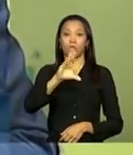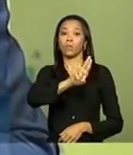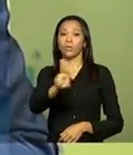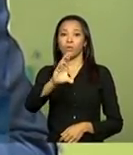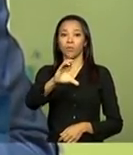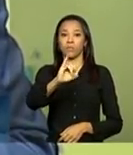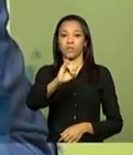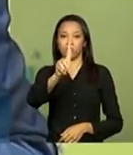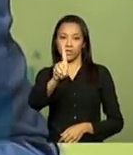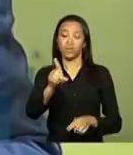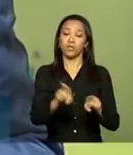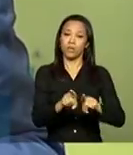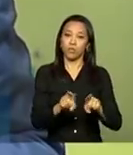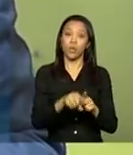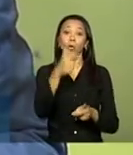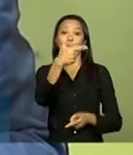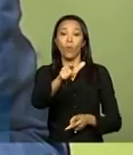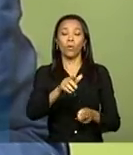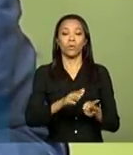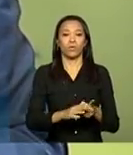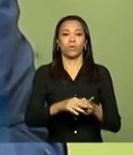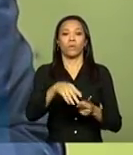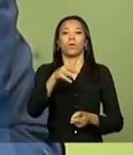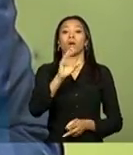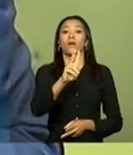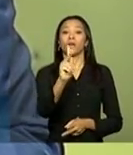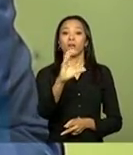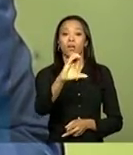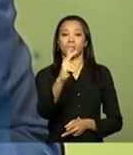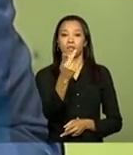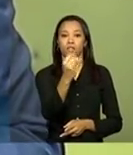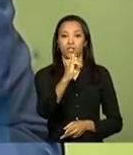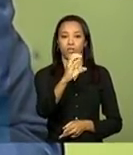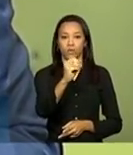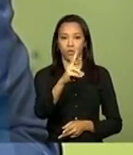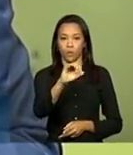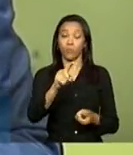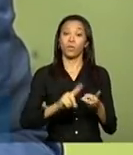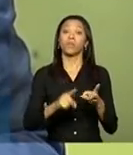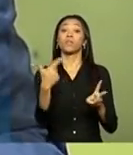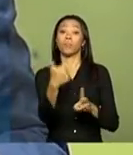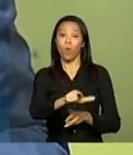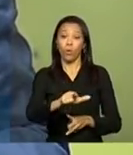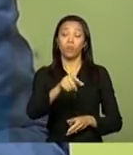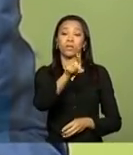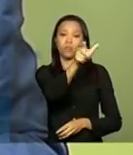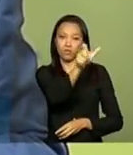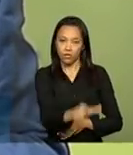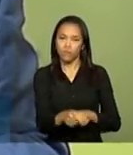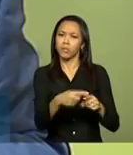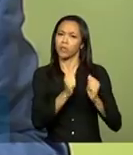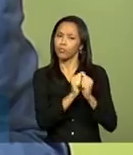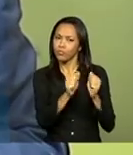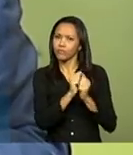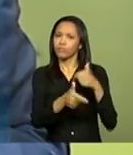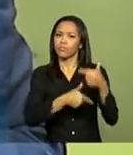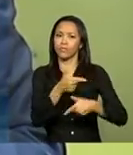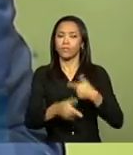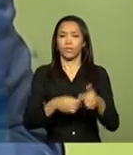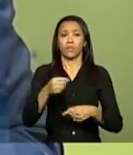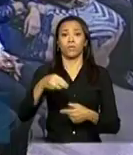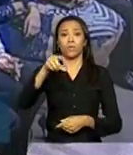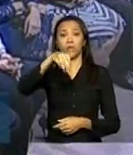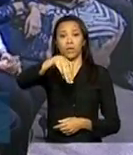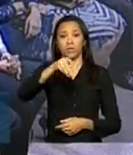Saúde, Arthur Chiouro, grande parceiro, Tereza Campelo, ministro do MDS, grande parceira também nossa,